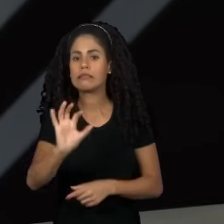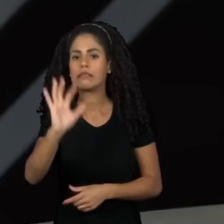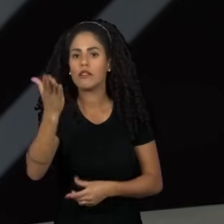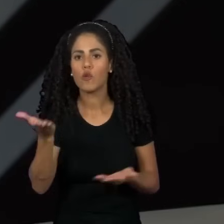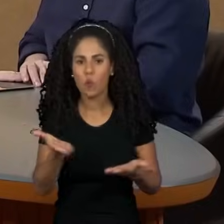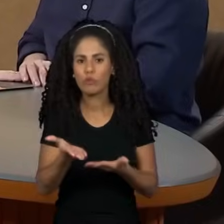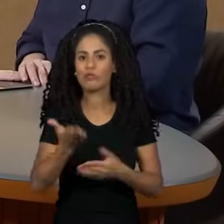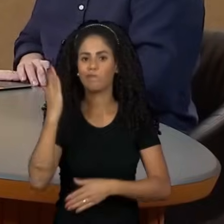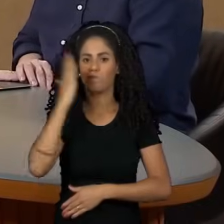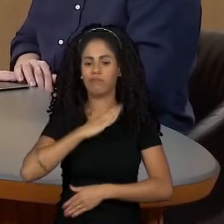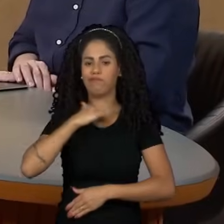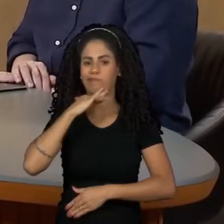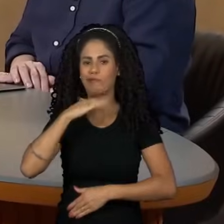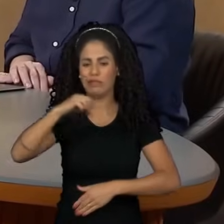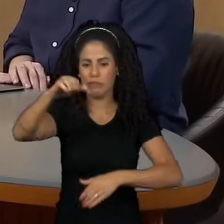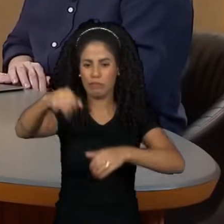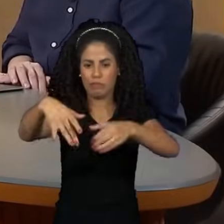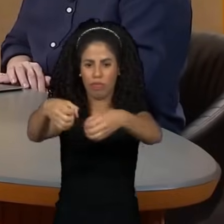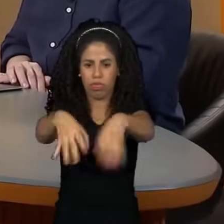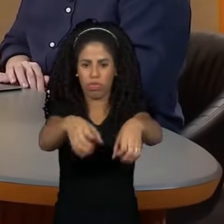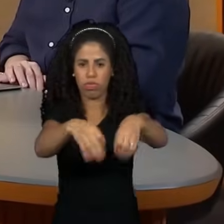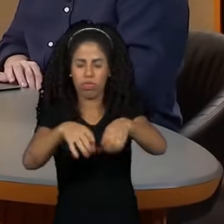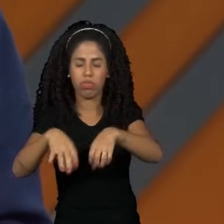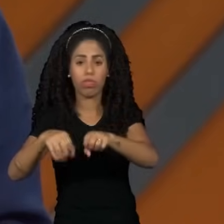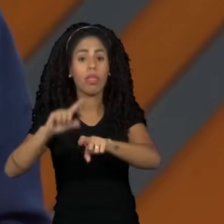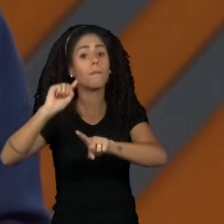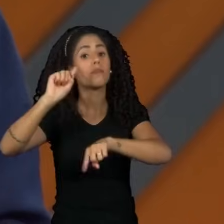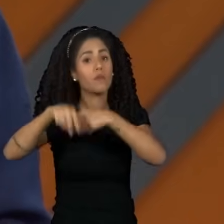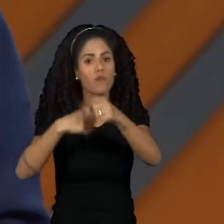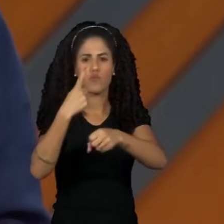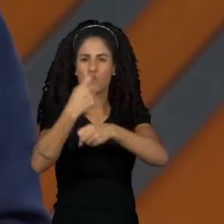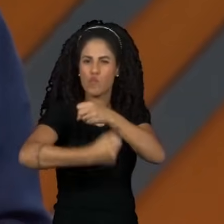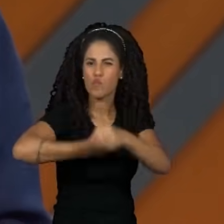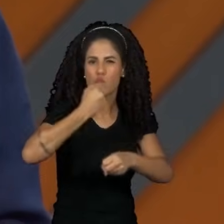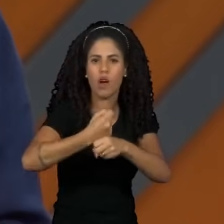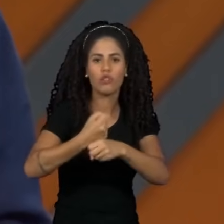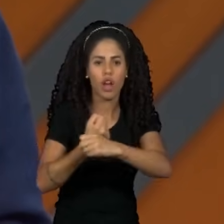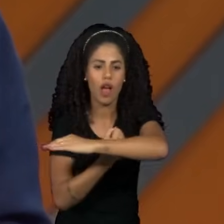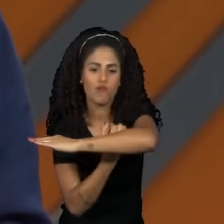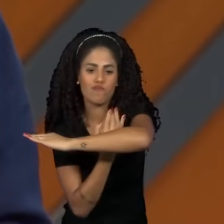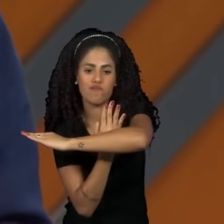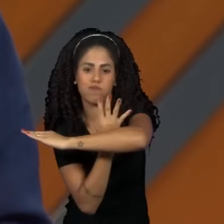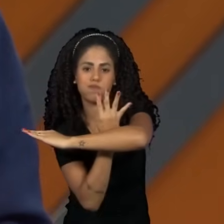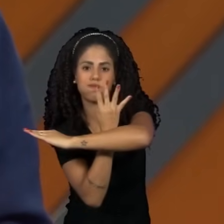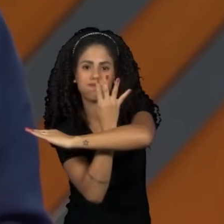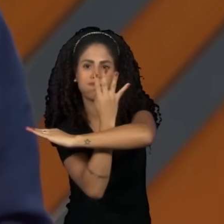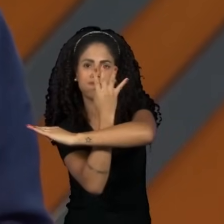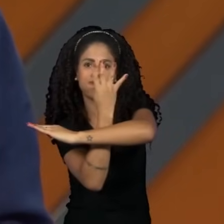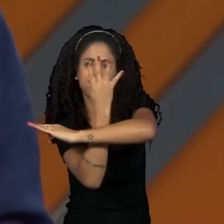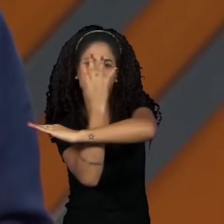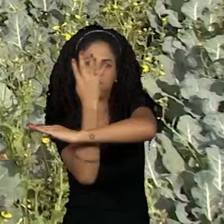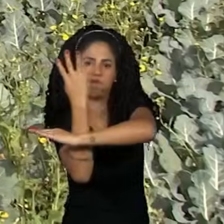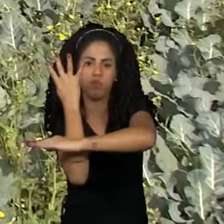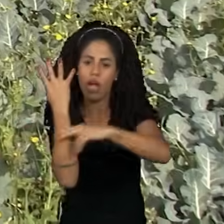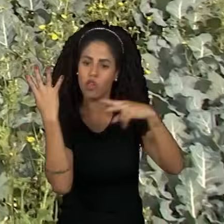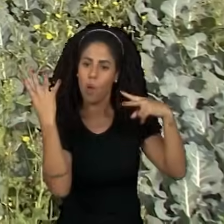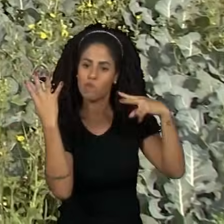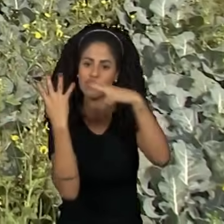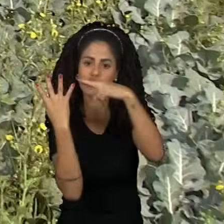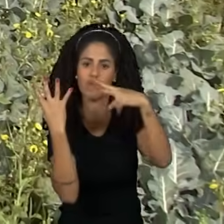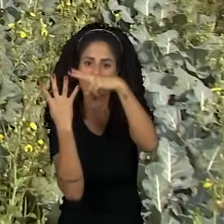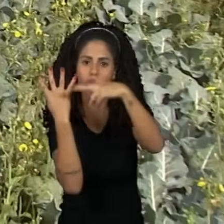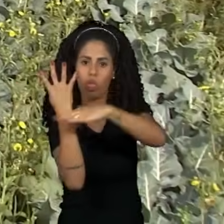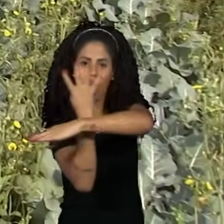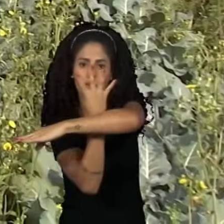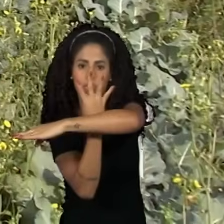considerado do mal. Com um ano mais tarde, crescido, e a braquiária é muito forte, cortamos e usando a